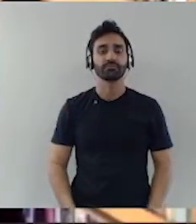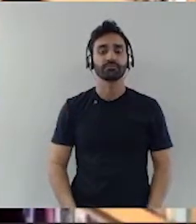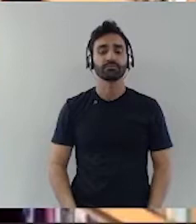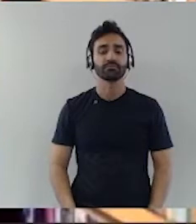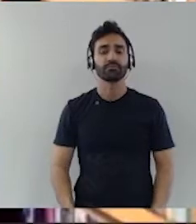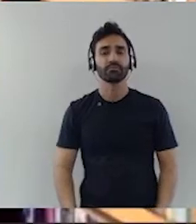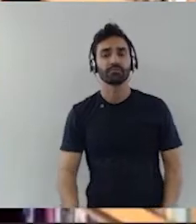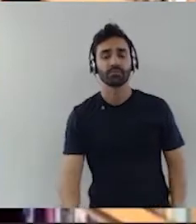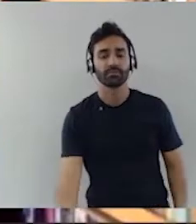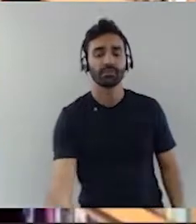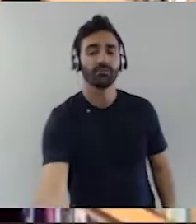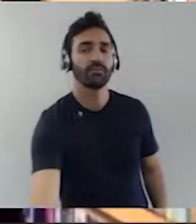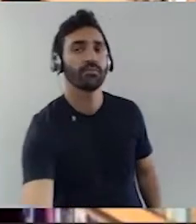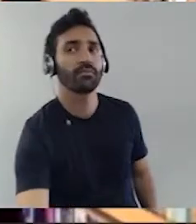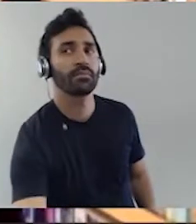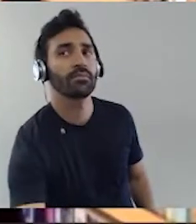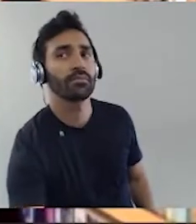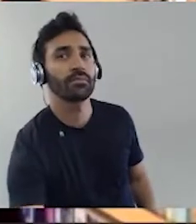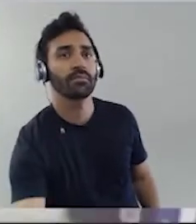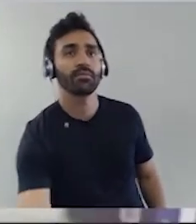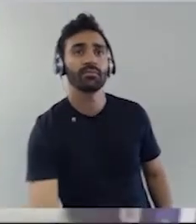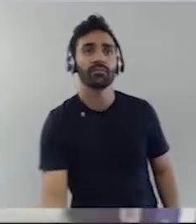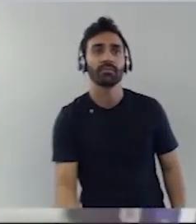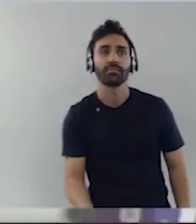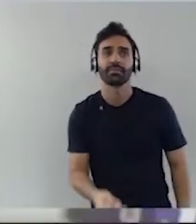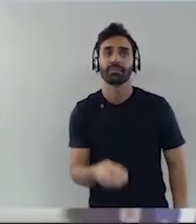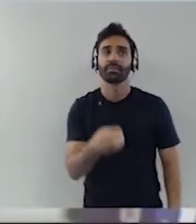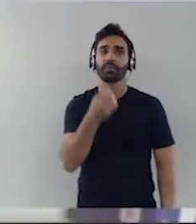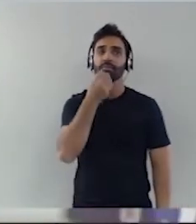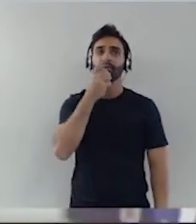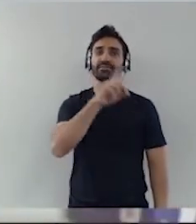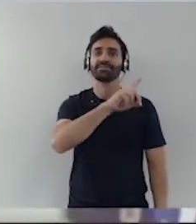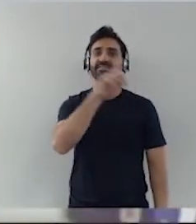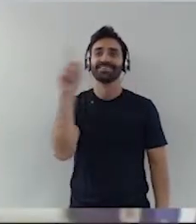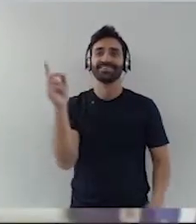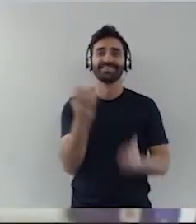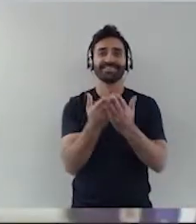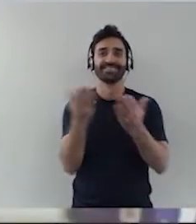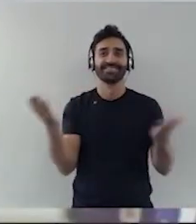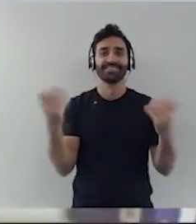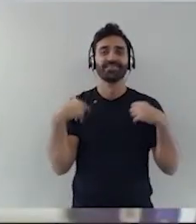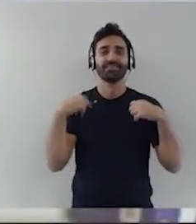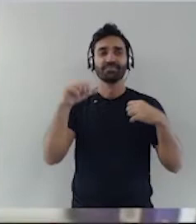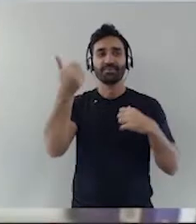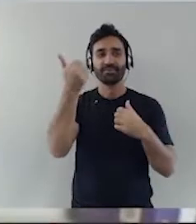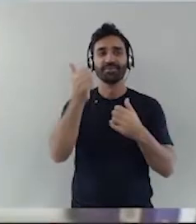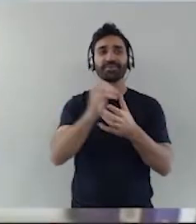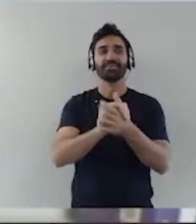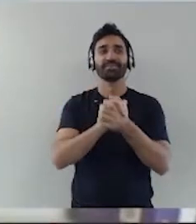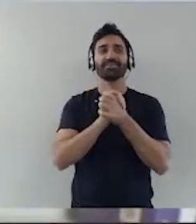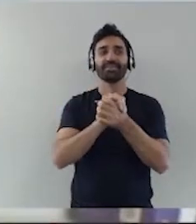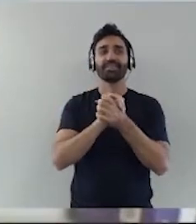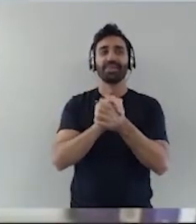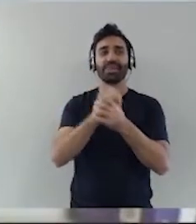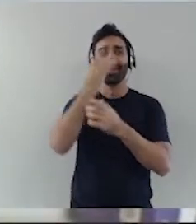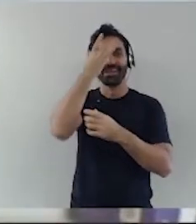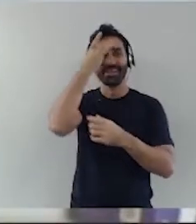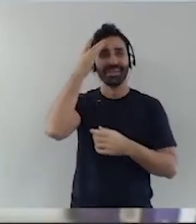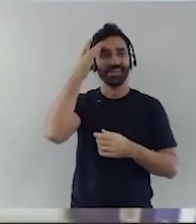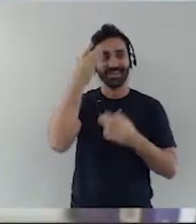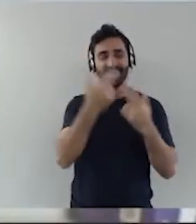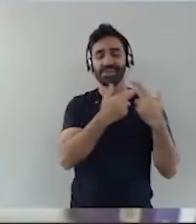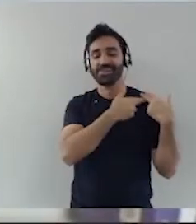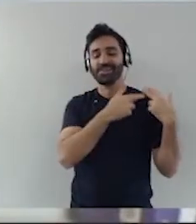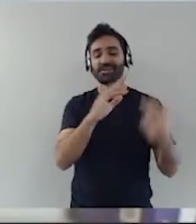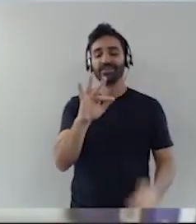Alessia Bicalho. Bom dia a todos. Eu quero iniciar cumprimentando o nosso moderador, doutor Francisco